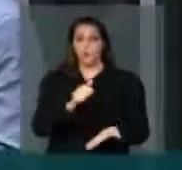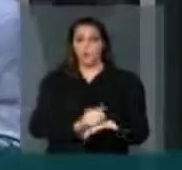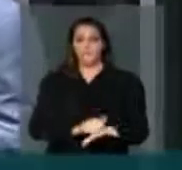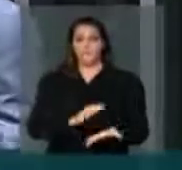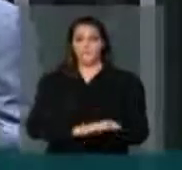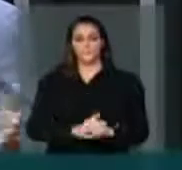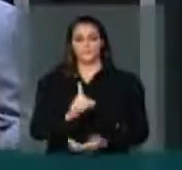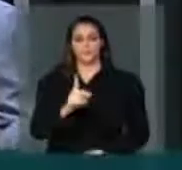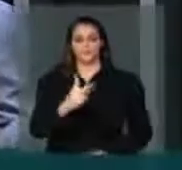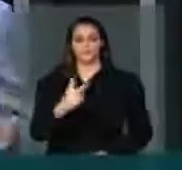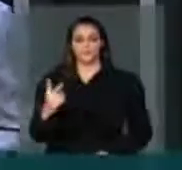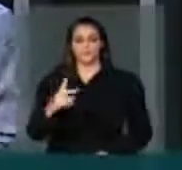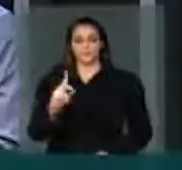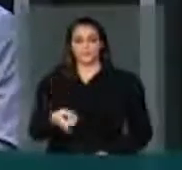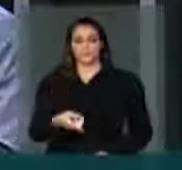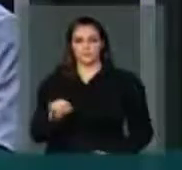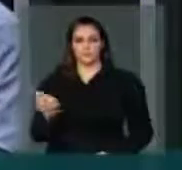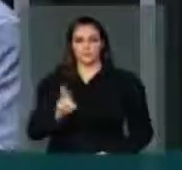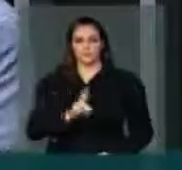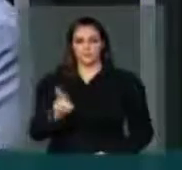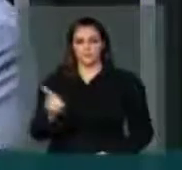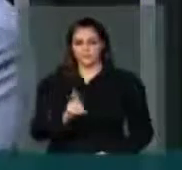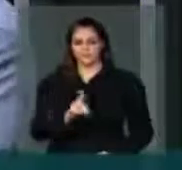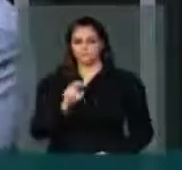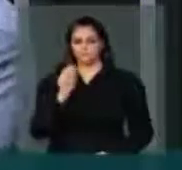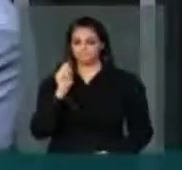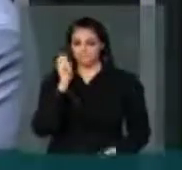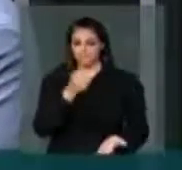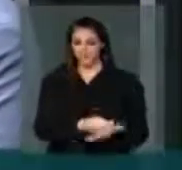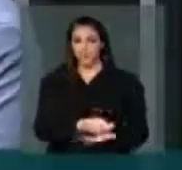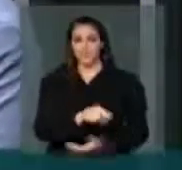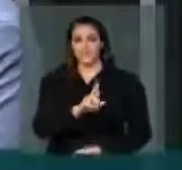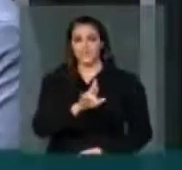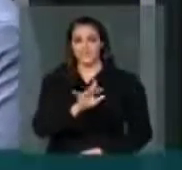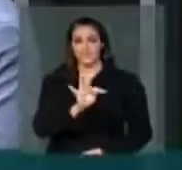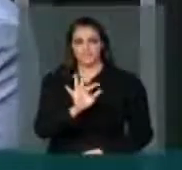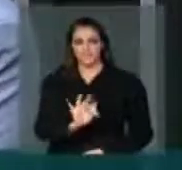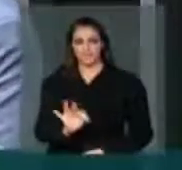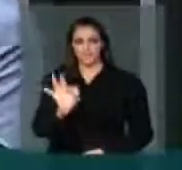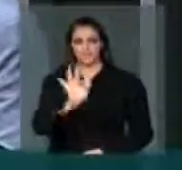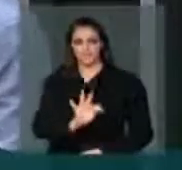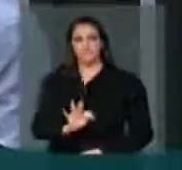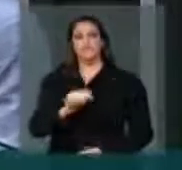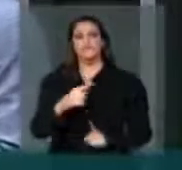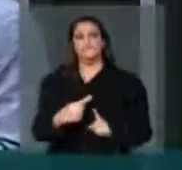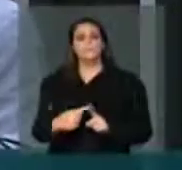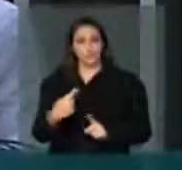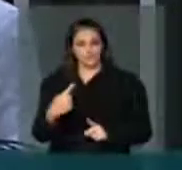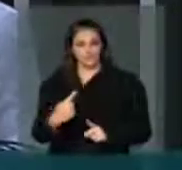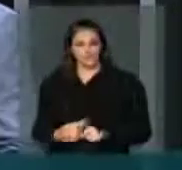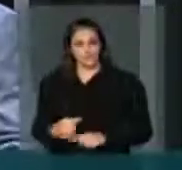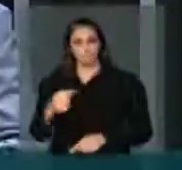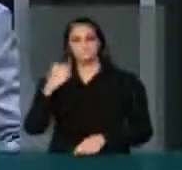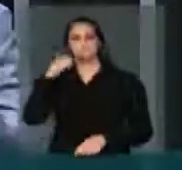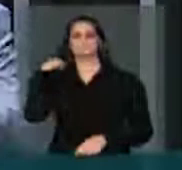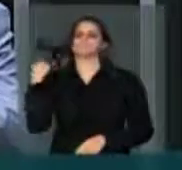R$ 122 mil à Receita Federal, porque ele deixou